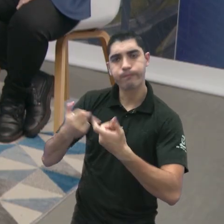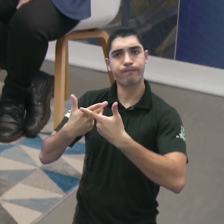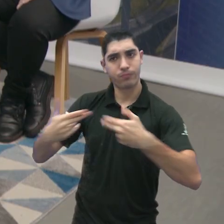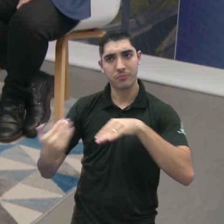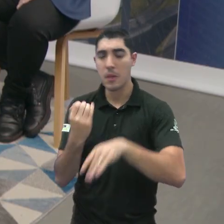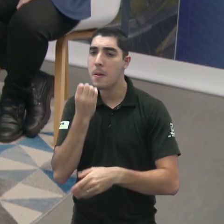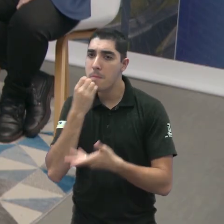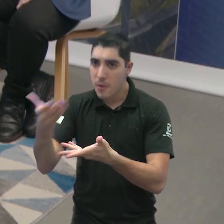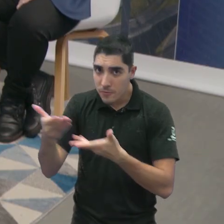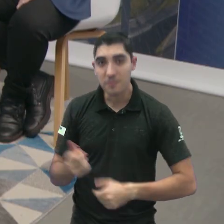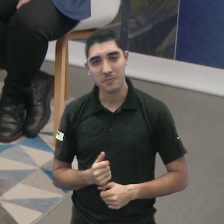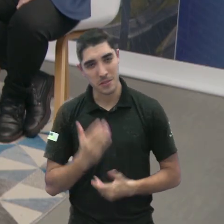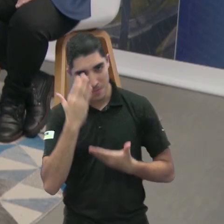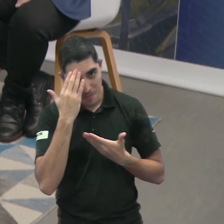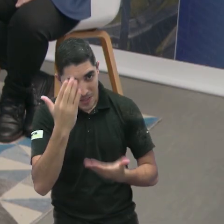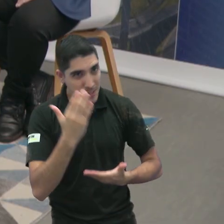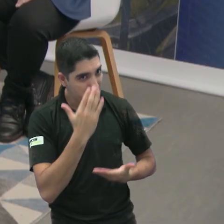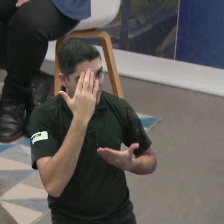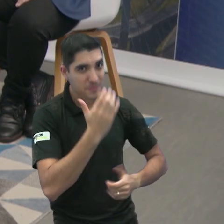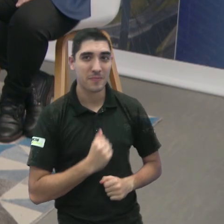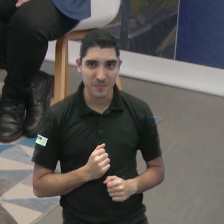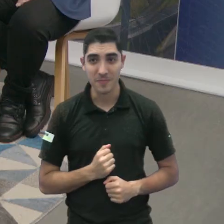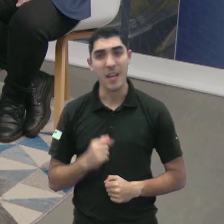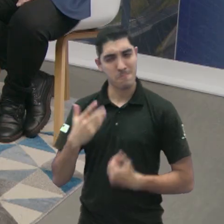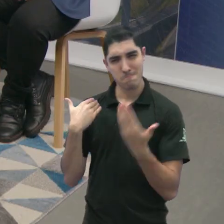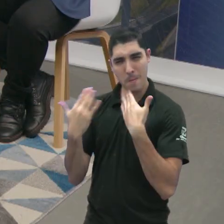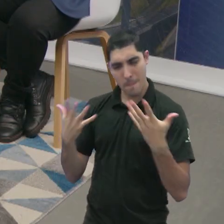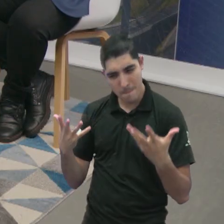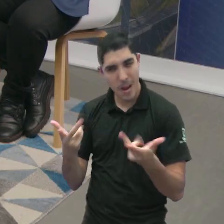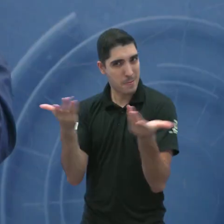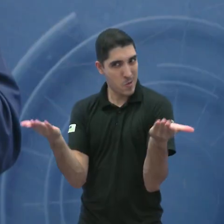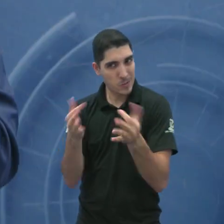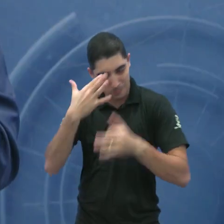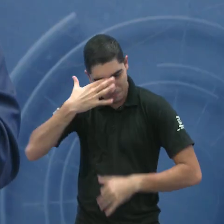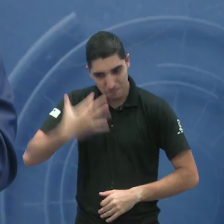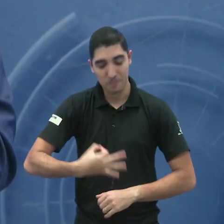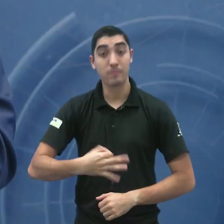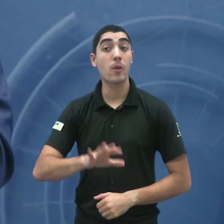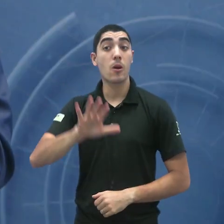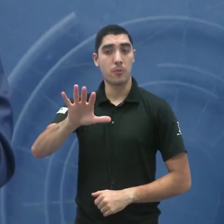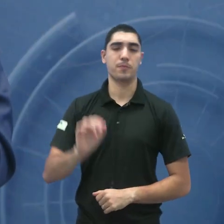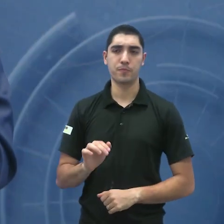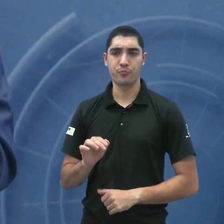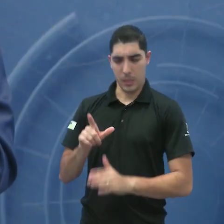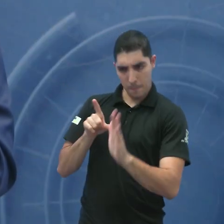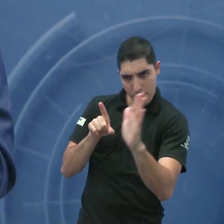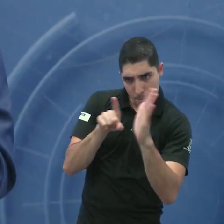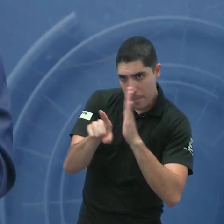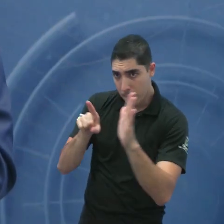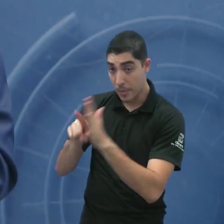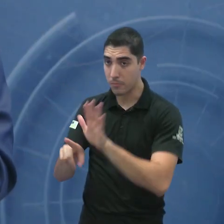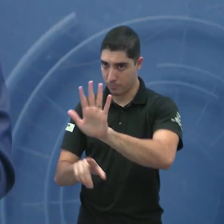viu? Obrigado, Rafa. Vai ser um bate-papo muito produtivo, Rafa. Com certeza. E olha só, antes da gente entrar nas perguntas,